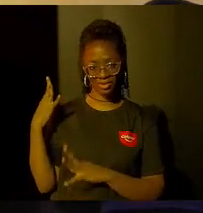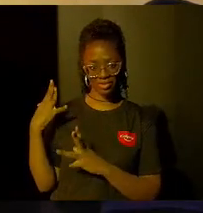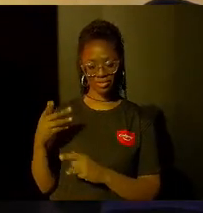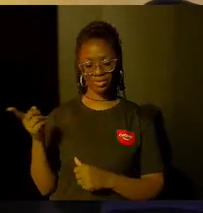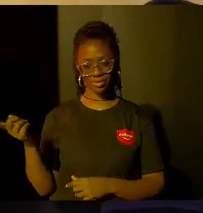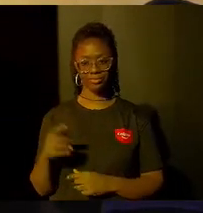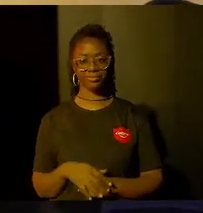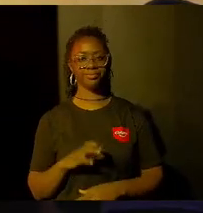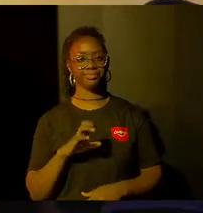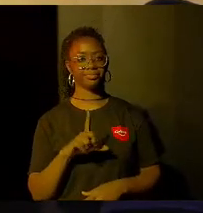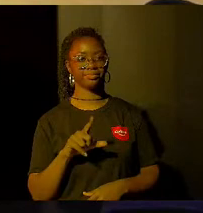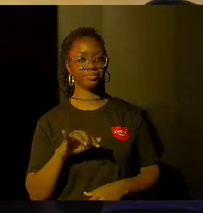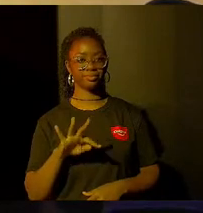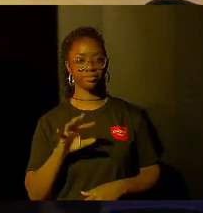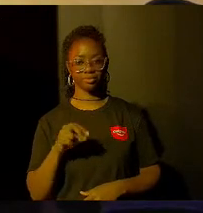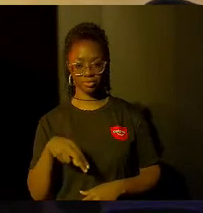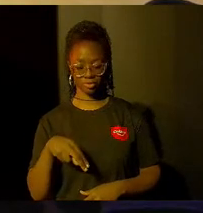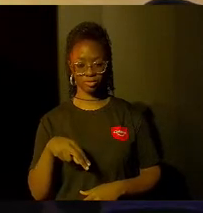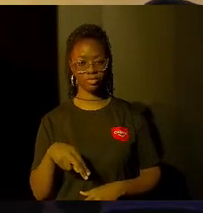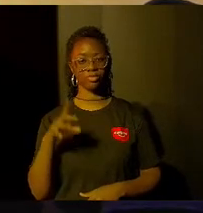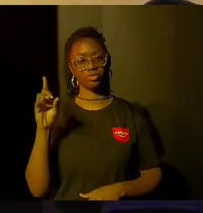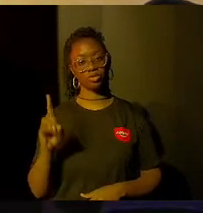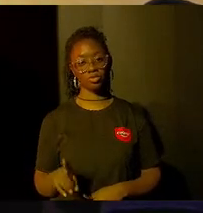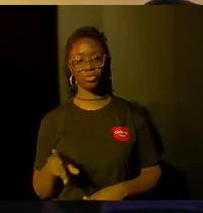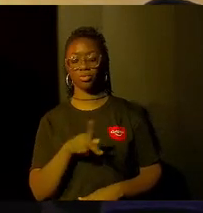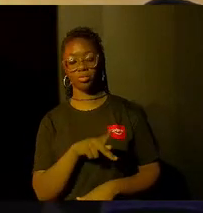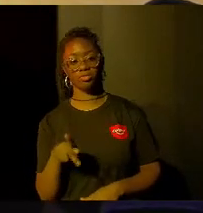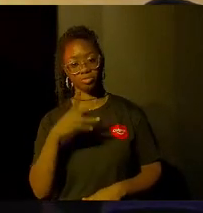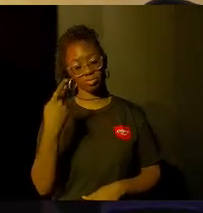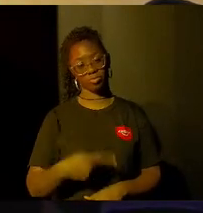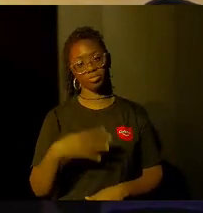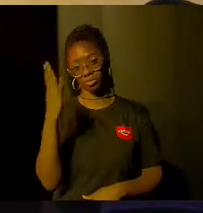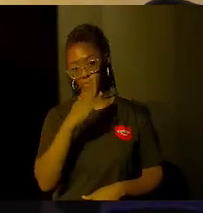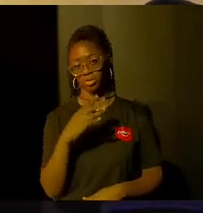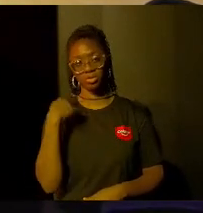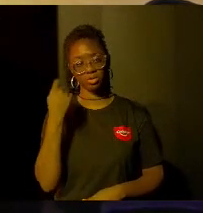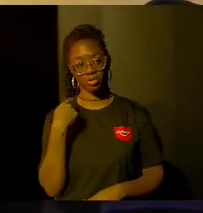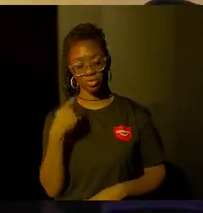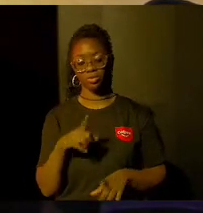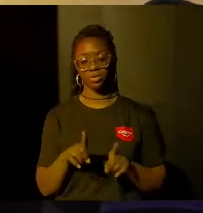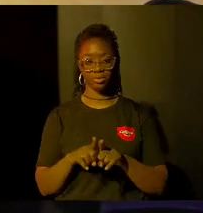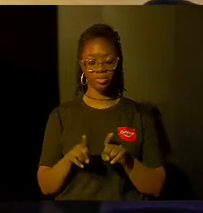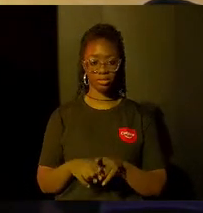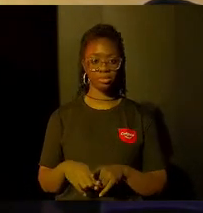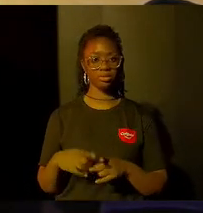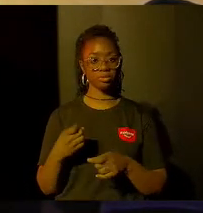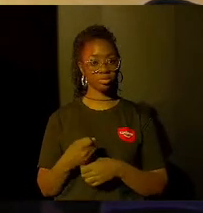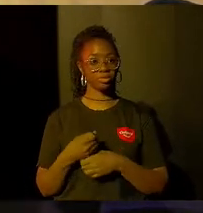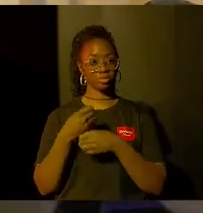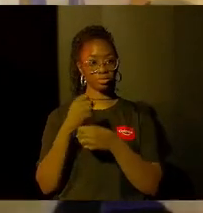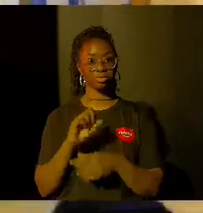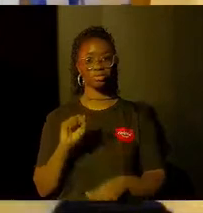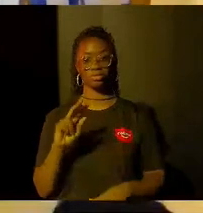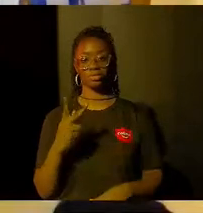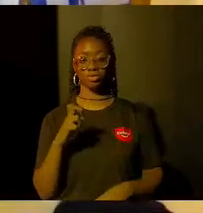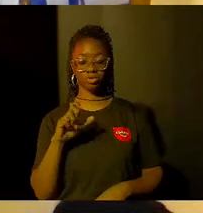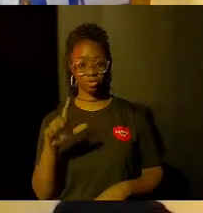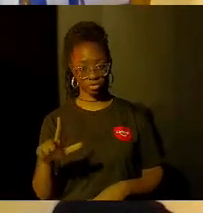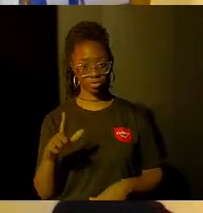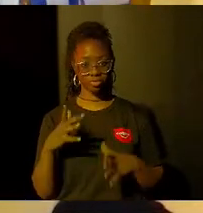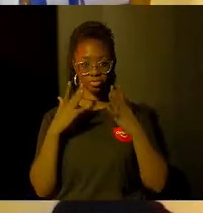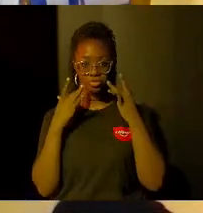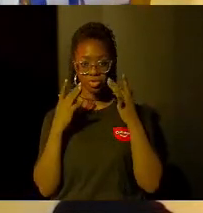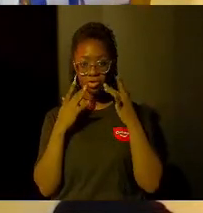é ator dramaturgo diretora e professor brasileiro recebeu o prêmio Shell de teatro como melhor ator em